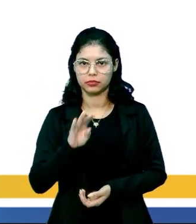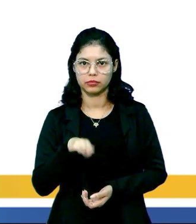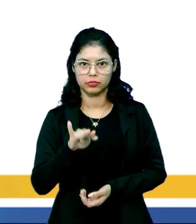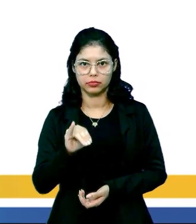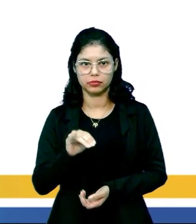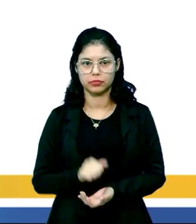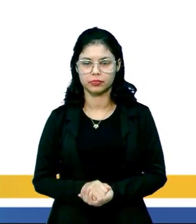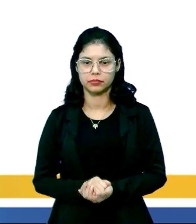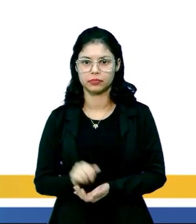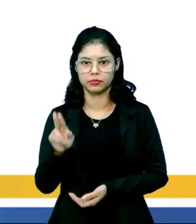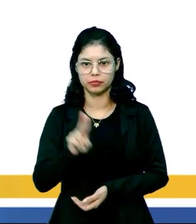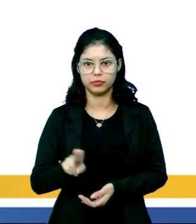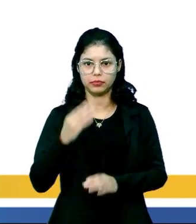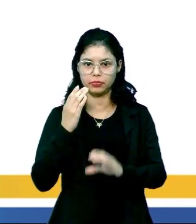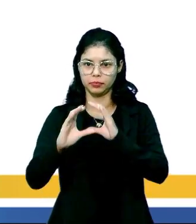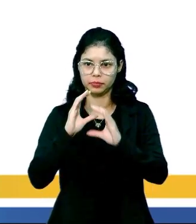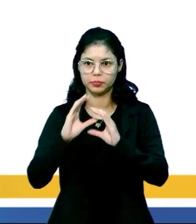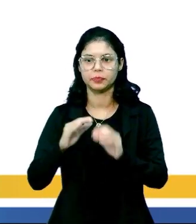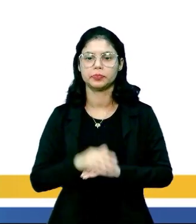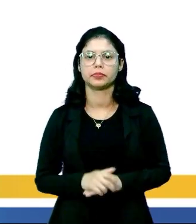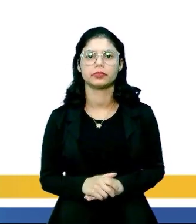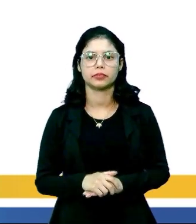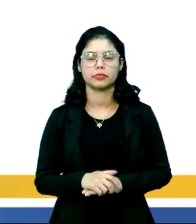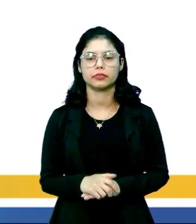utilizava em suas músicas